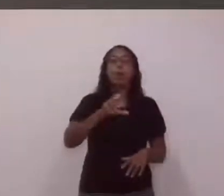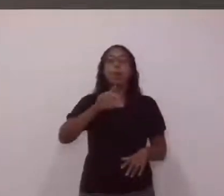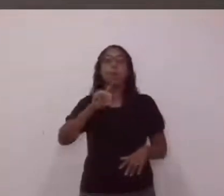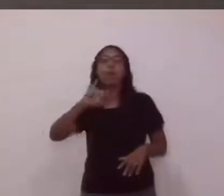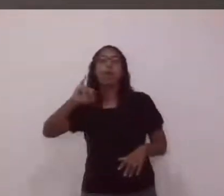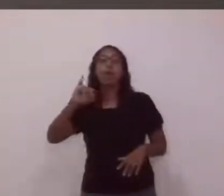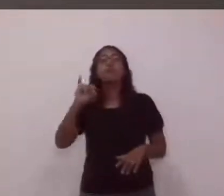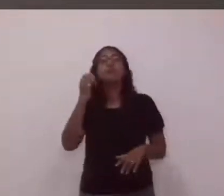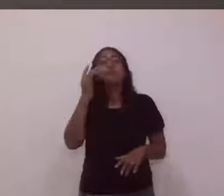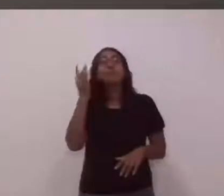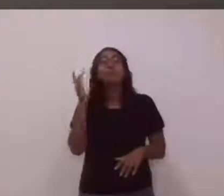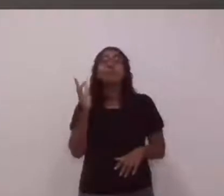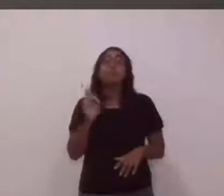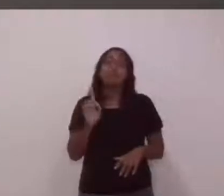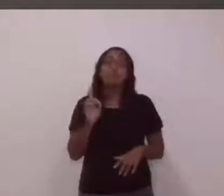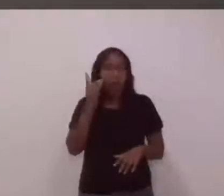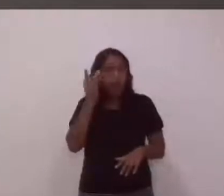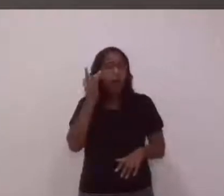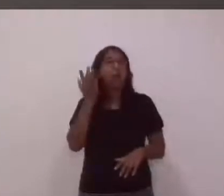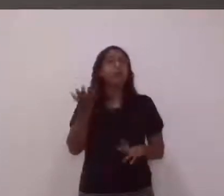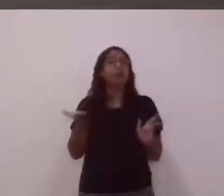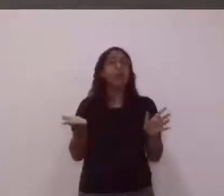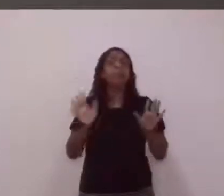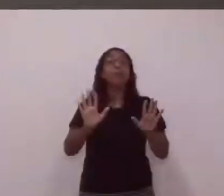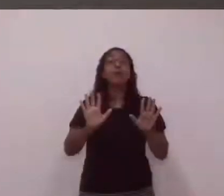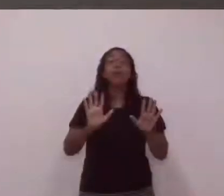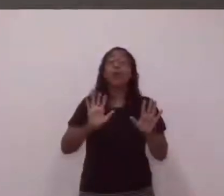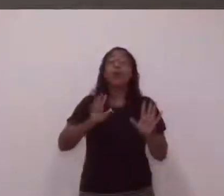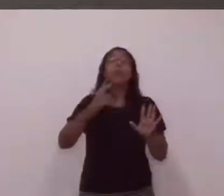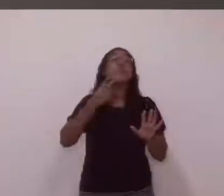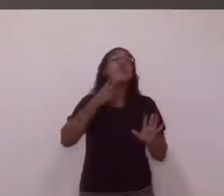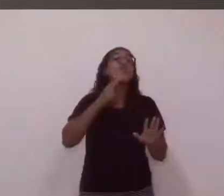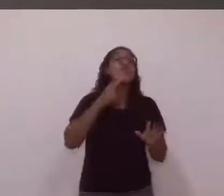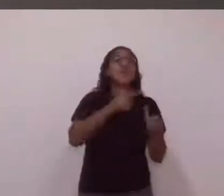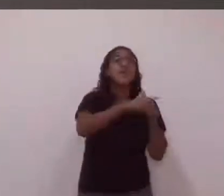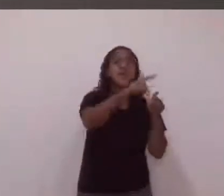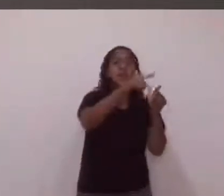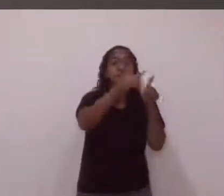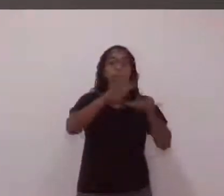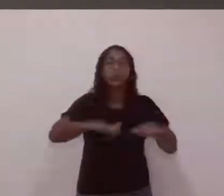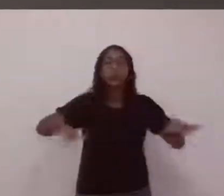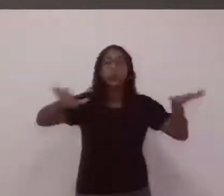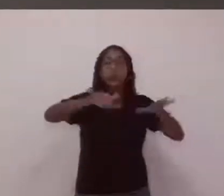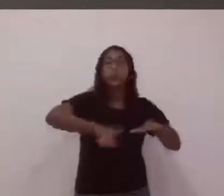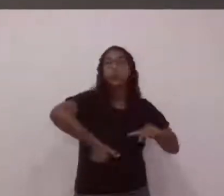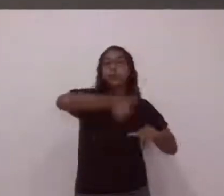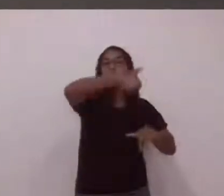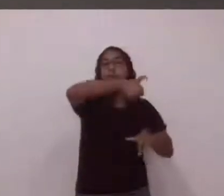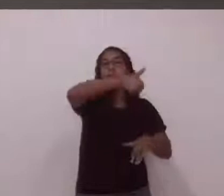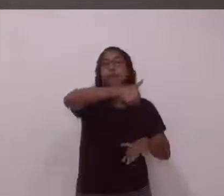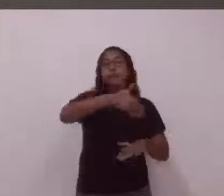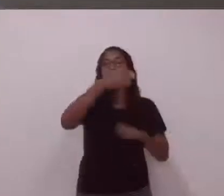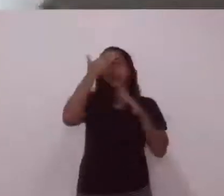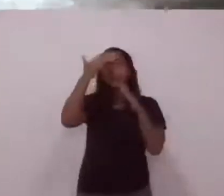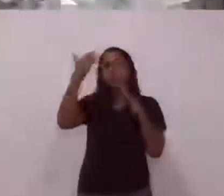gente o vinhedo é maior que o Jaime e o vinhedo é maior que essa câmara é trabalho que nós estamos debater aqui muito obrigado senhor presidente